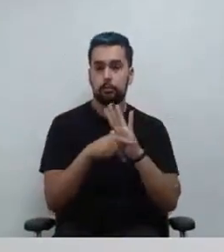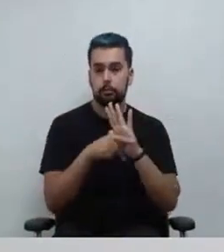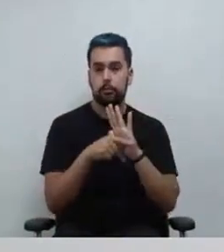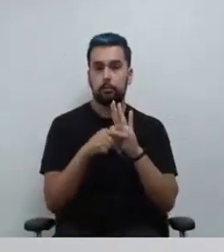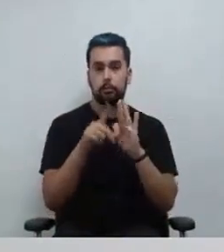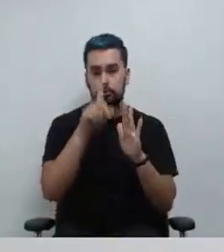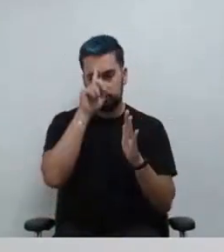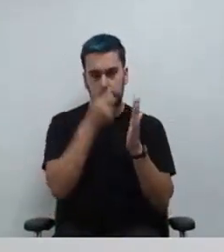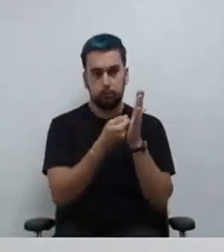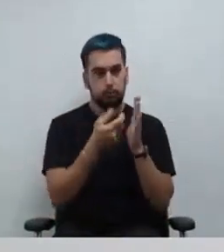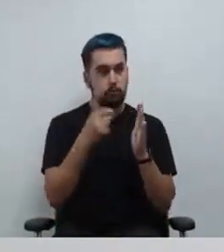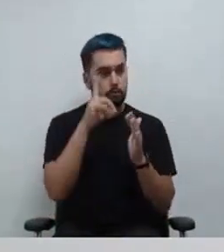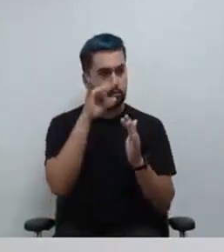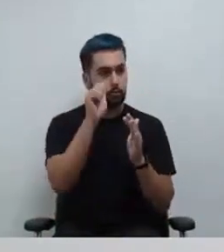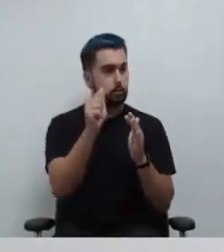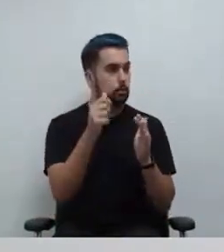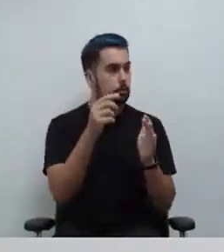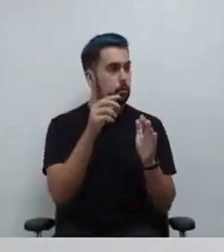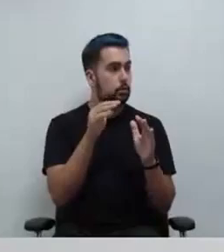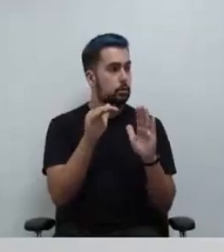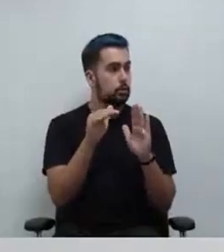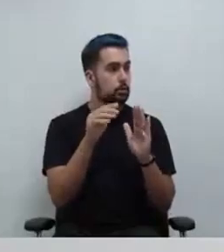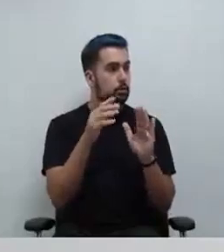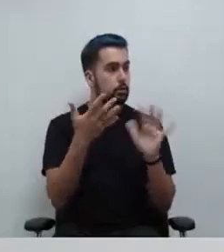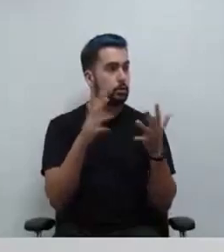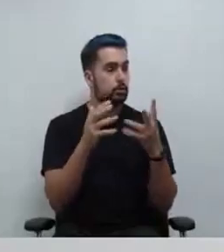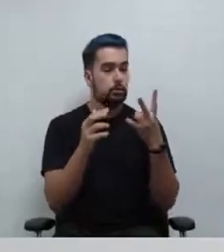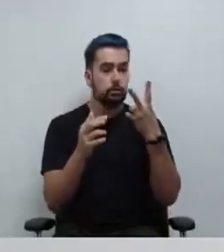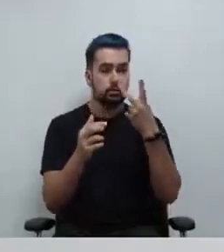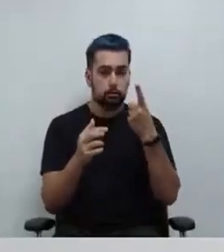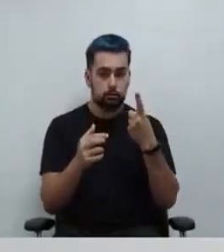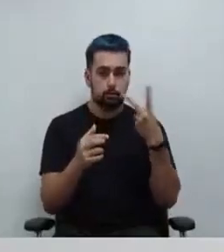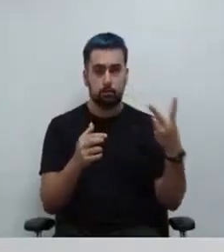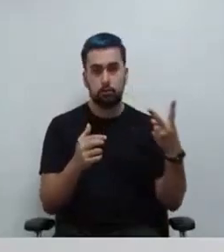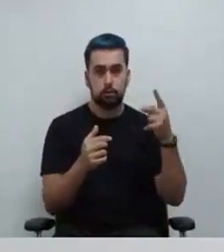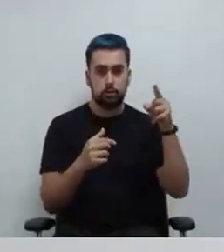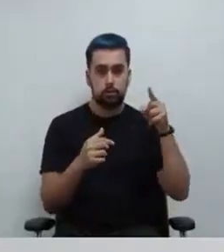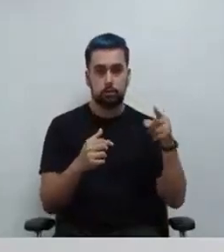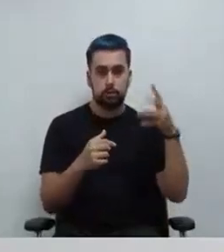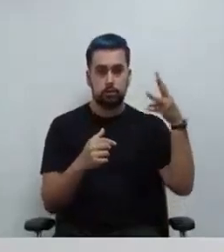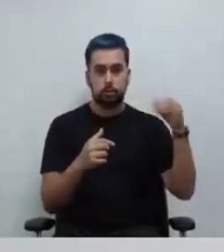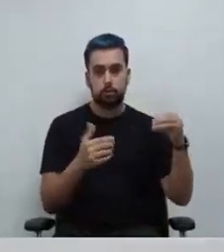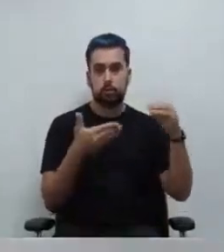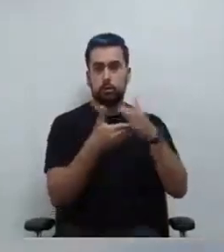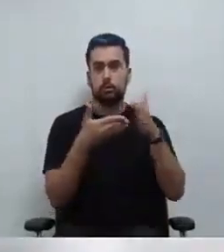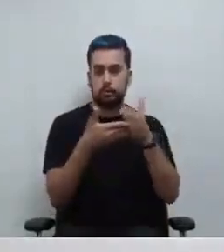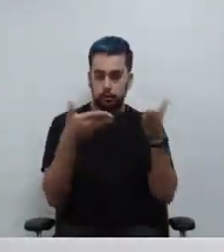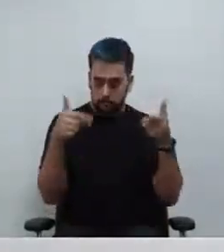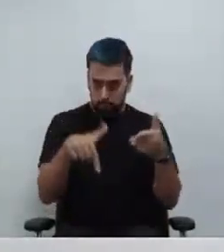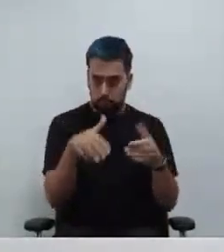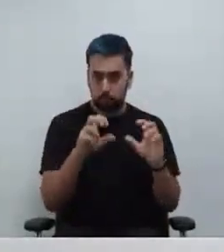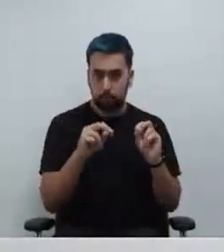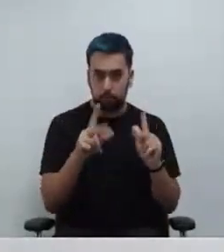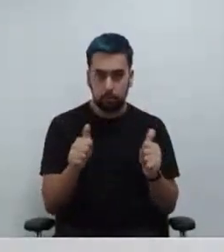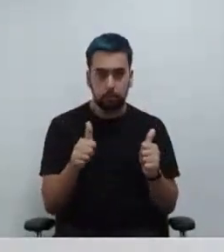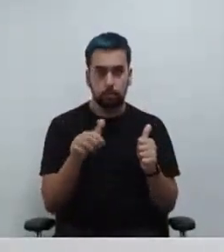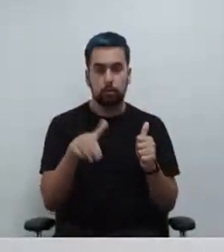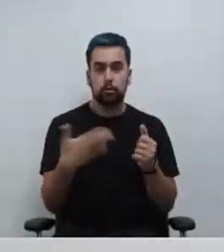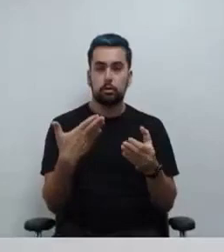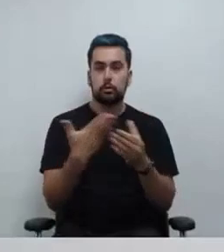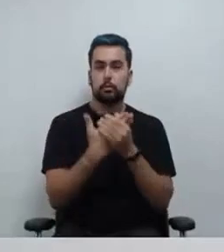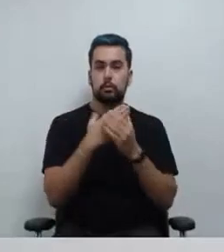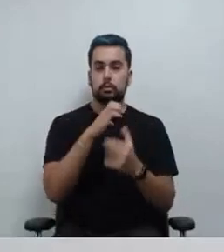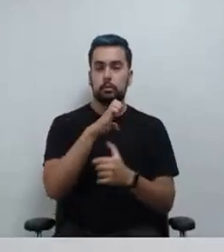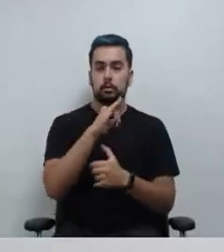ordem do dia. Vamos estabelecer aqui, conselheiros, 12h30 como o limite aqui? Ok, então vamos lá. Processo